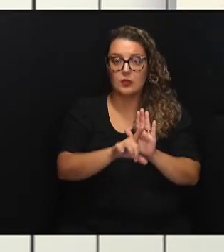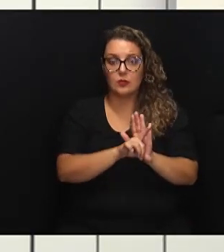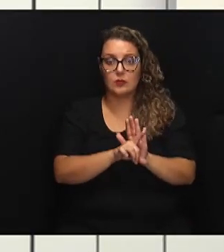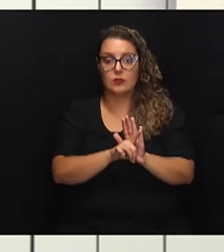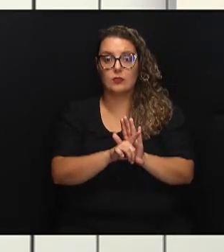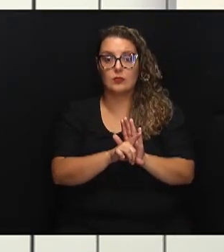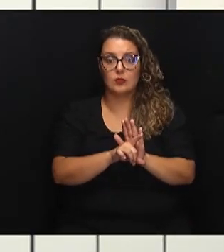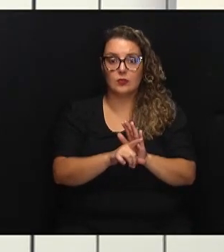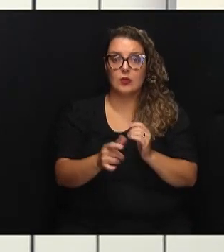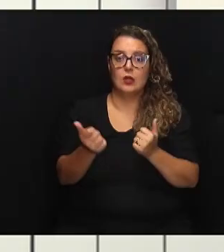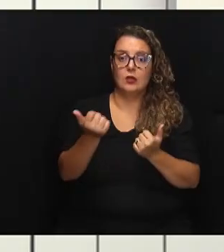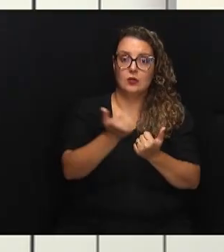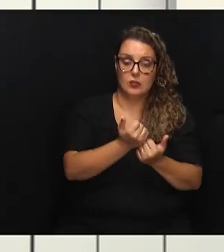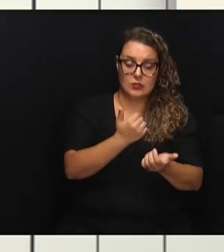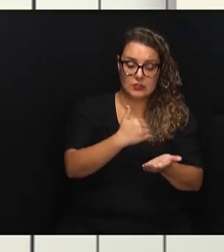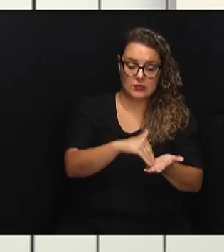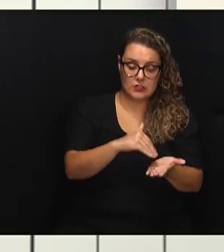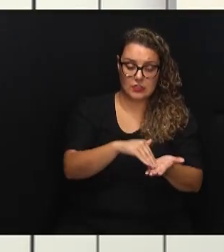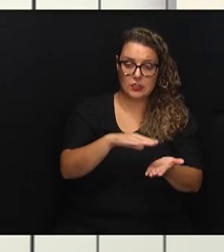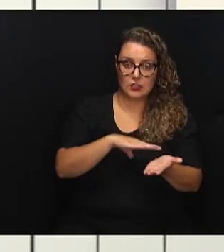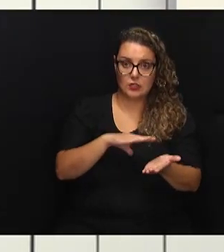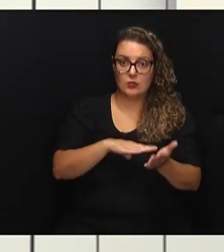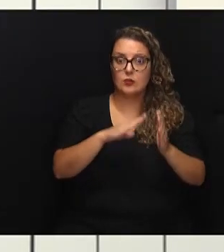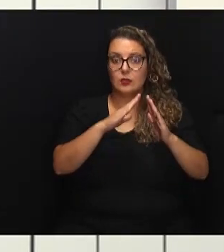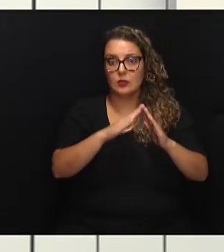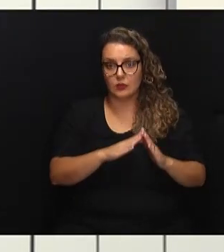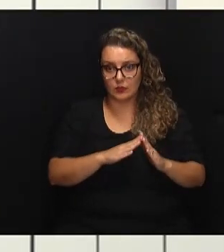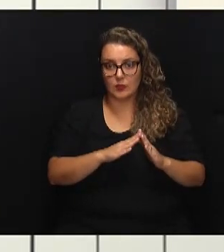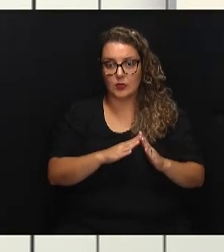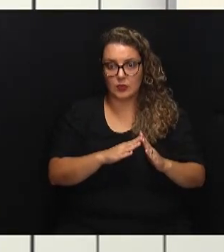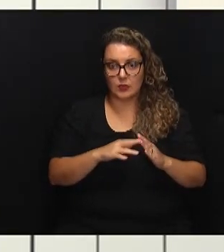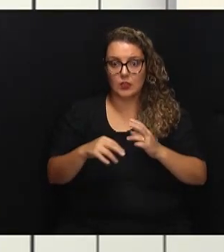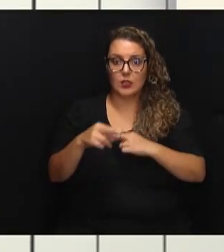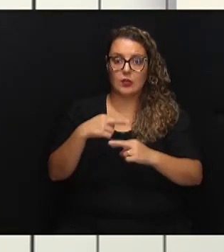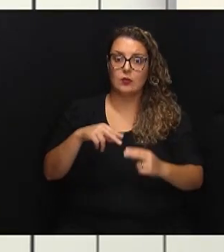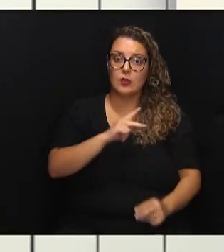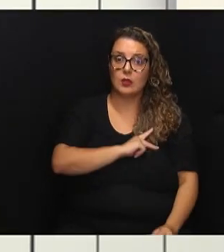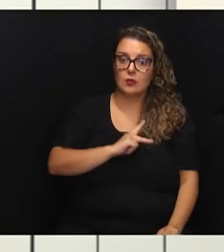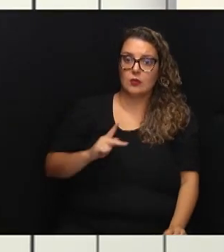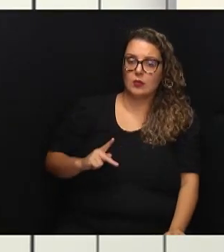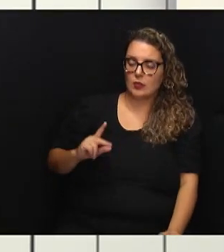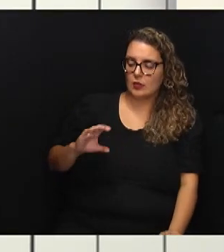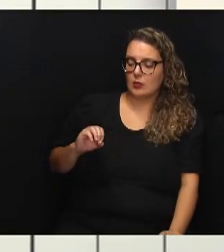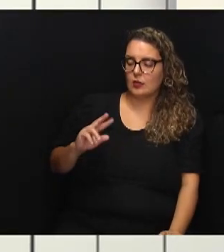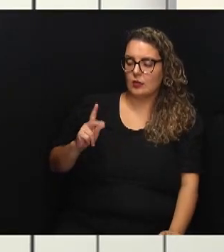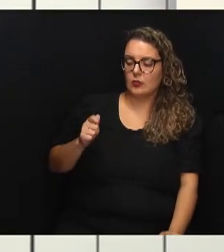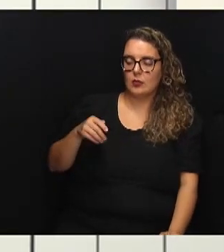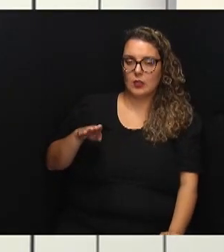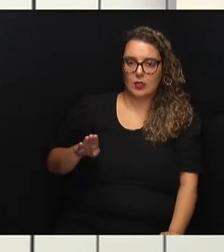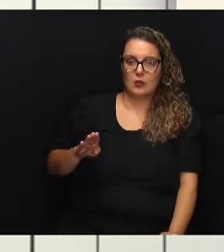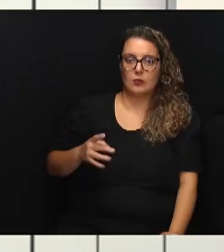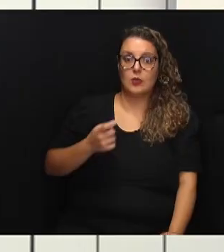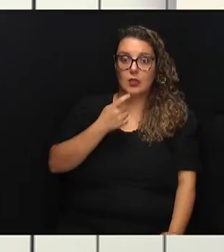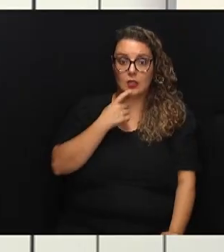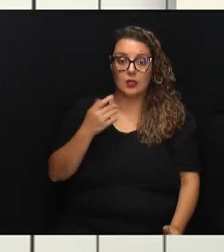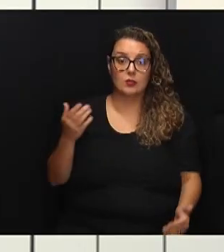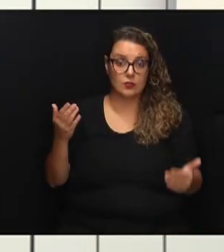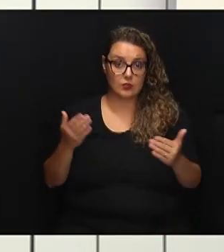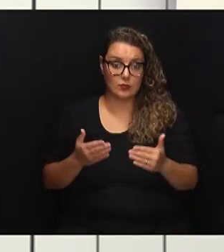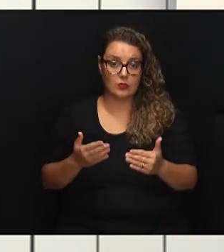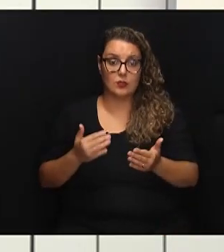cargo de secretário municipal de habitação à presidência da Coab Campinas. Campinas. Atualmente,